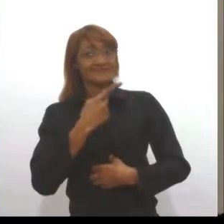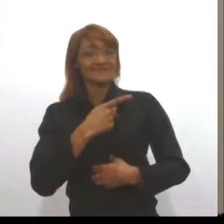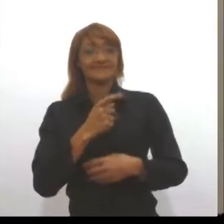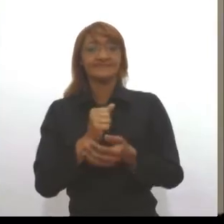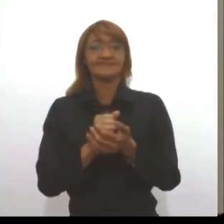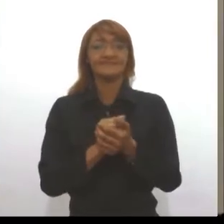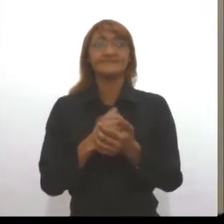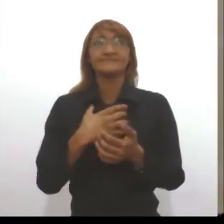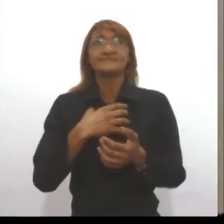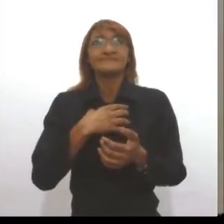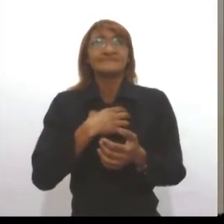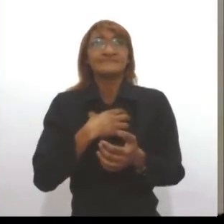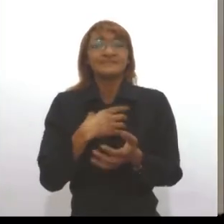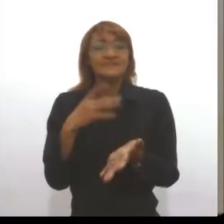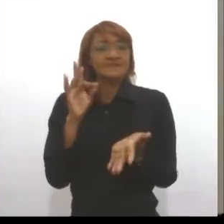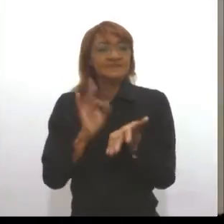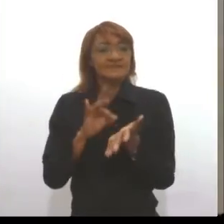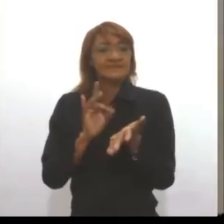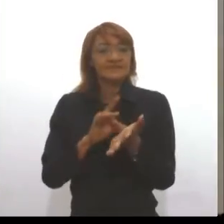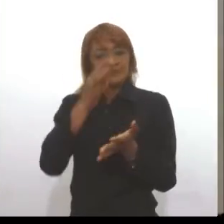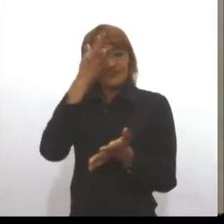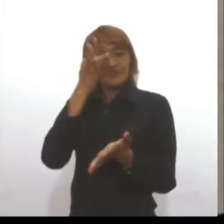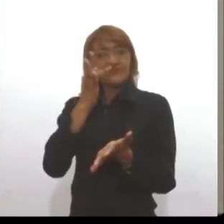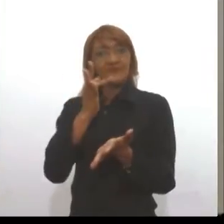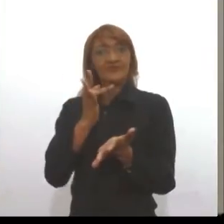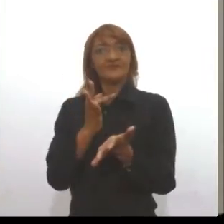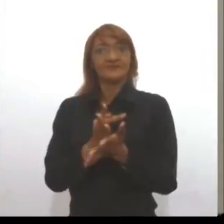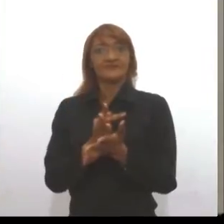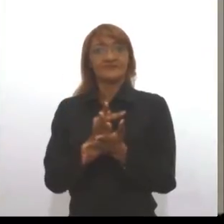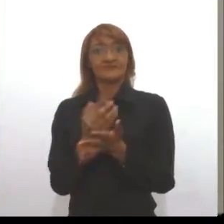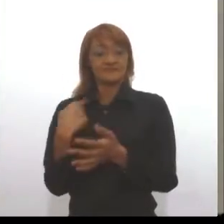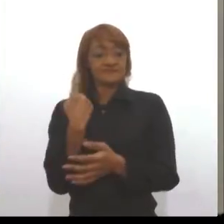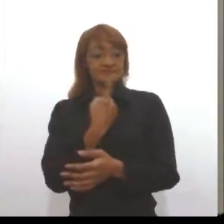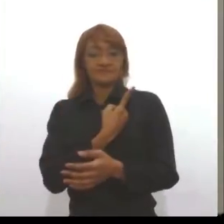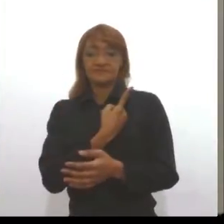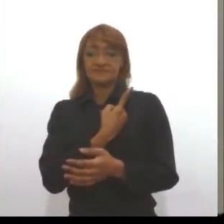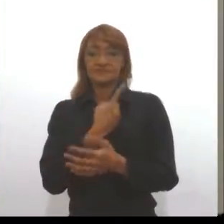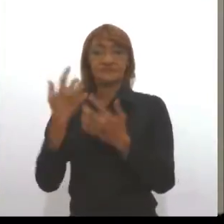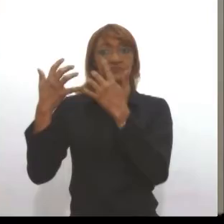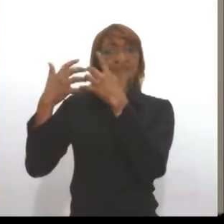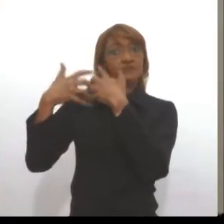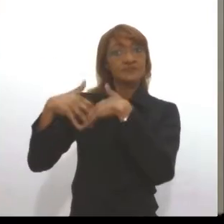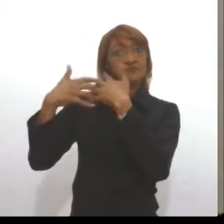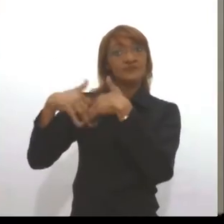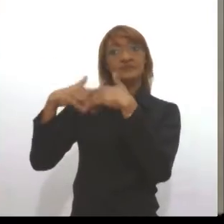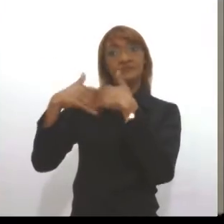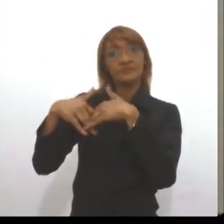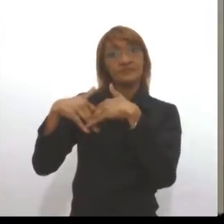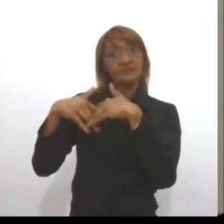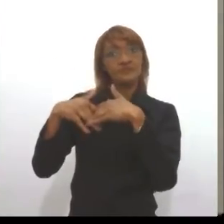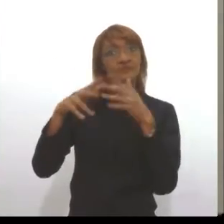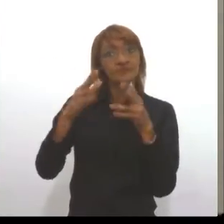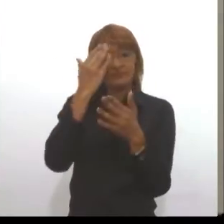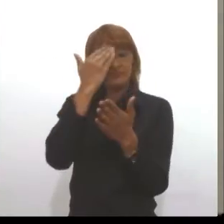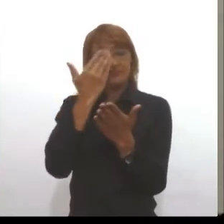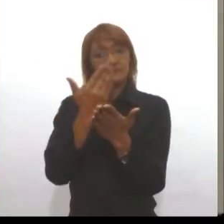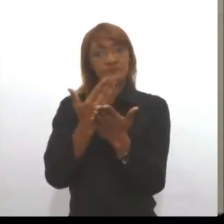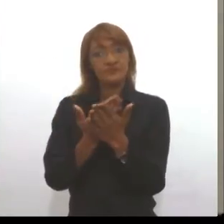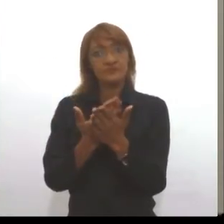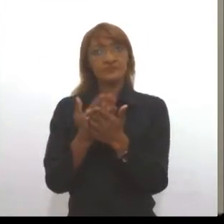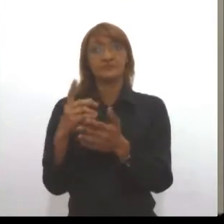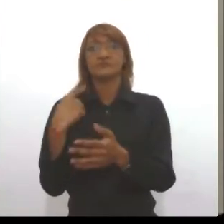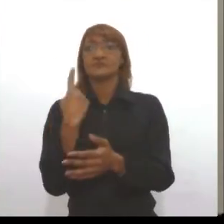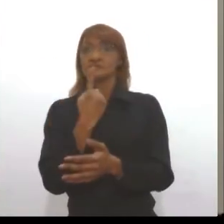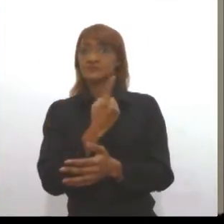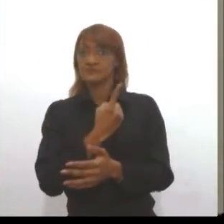esse sentimento verdadeiro de uma fé raciocinada. Então, quando se passa a trabalhar esse entendimento de